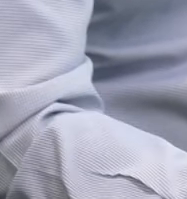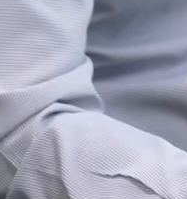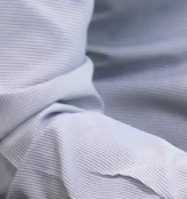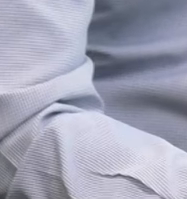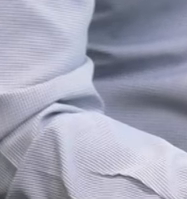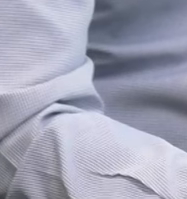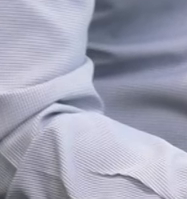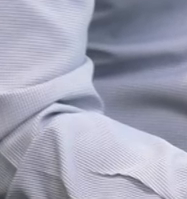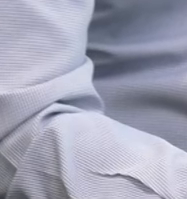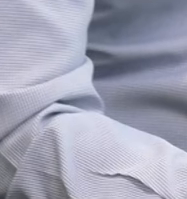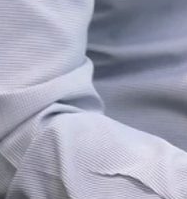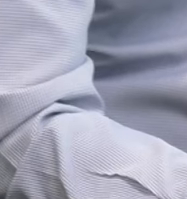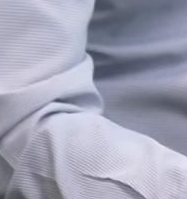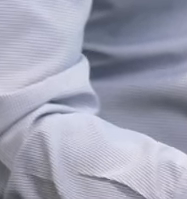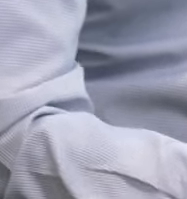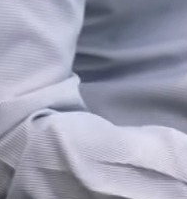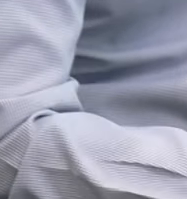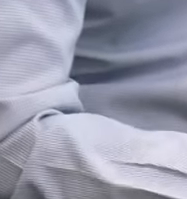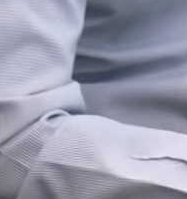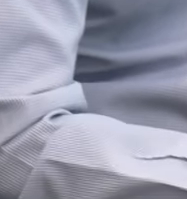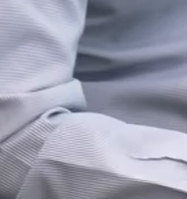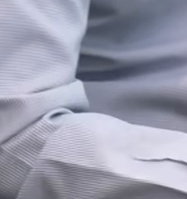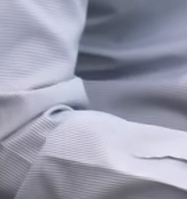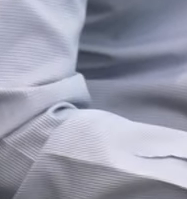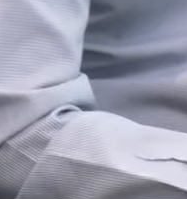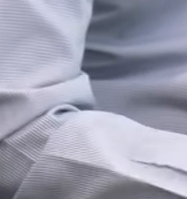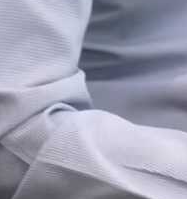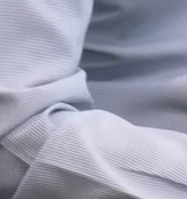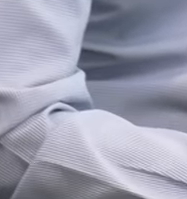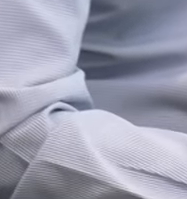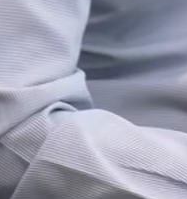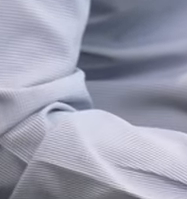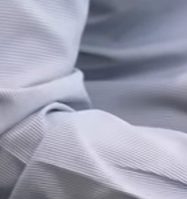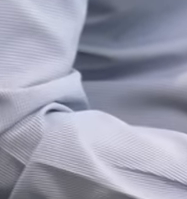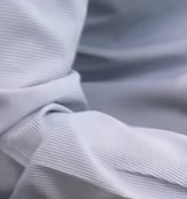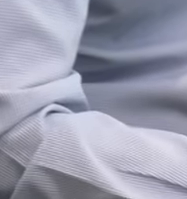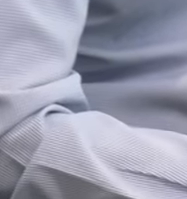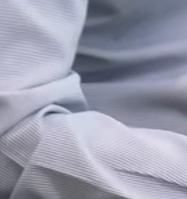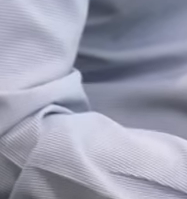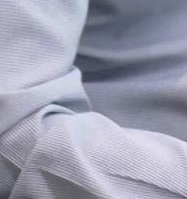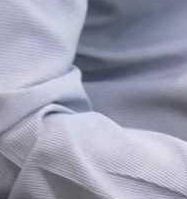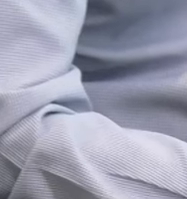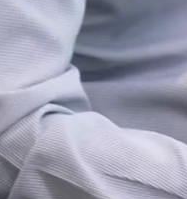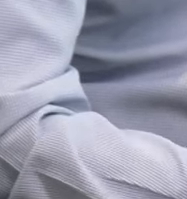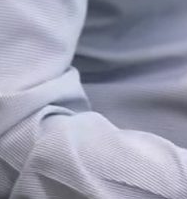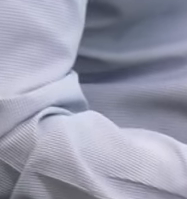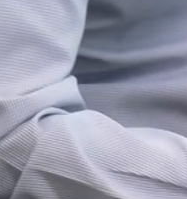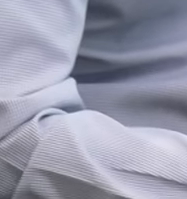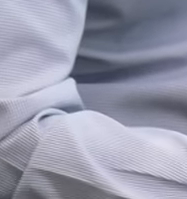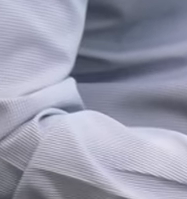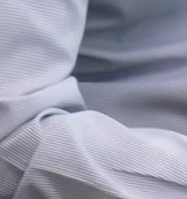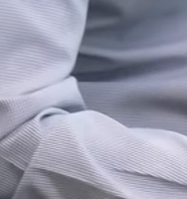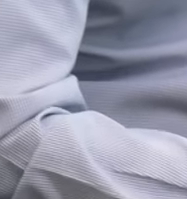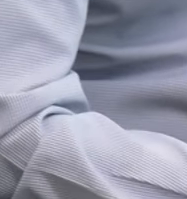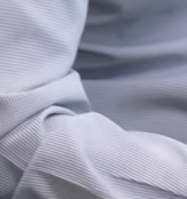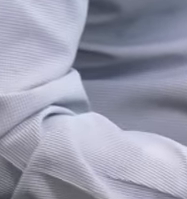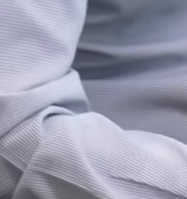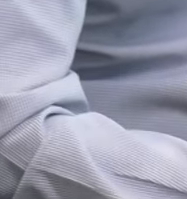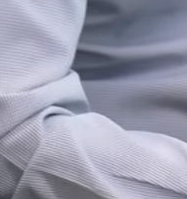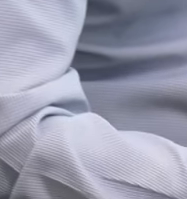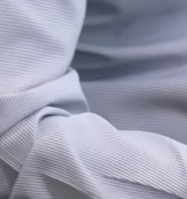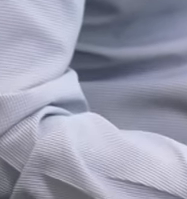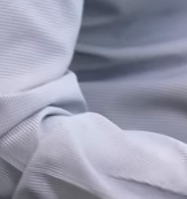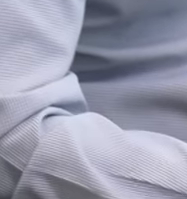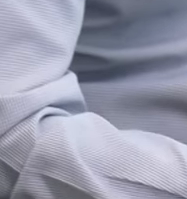nossos 31 municípios, principalmente em áreas específicas aí da Zona Oeste, da Baixada Fluminense e aqui no